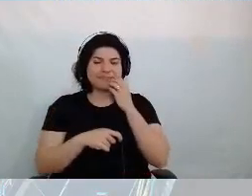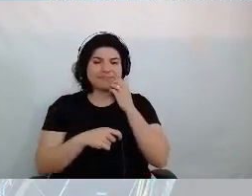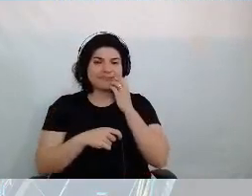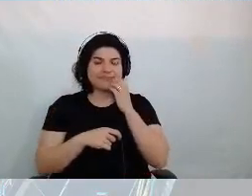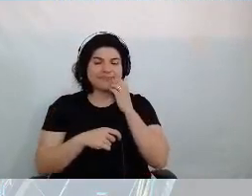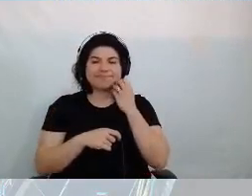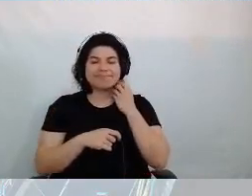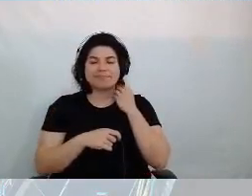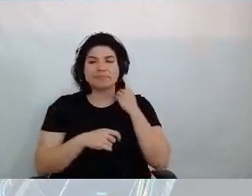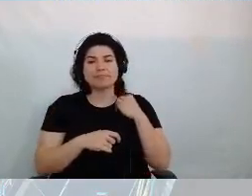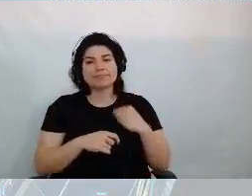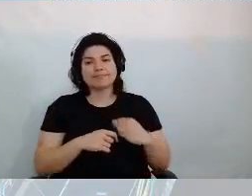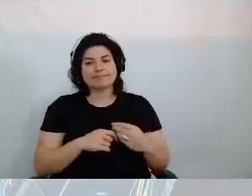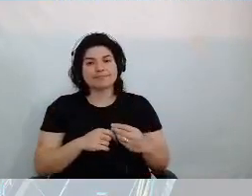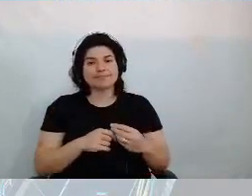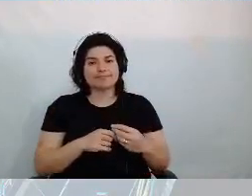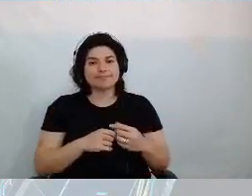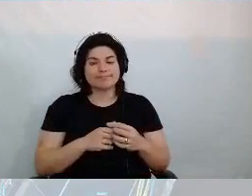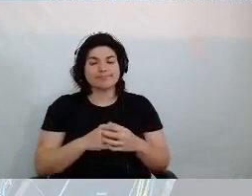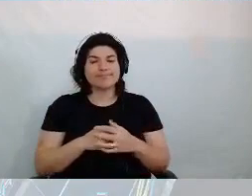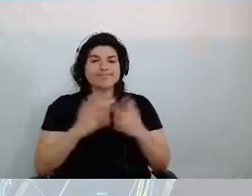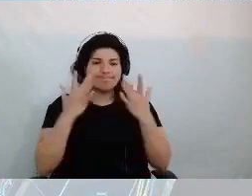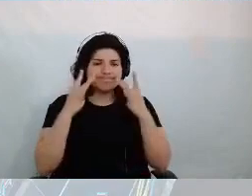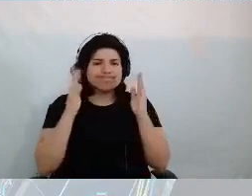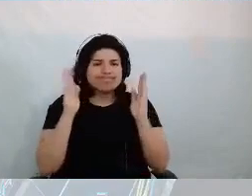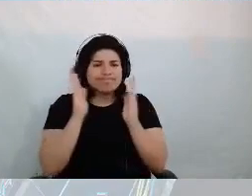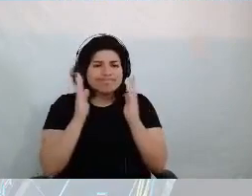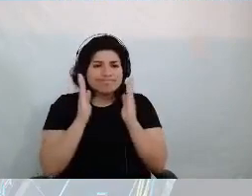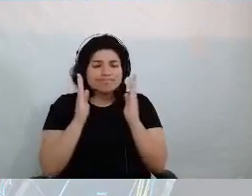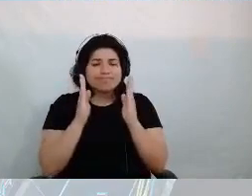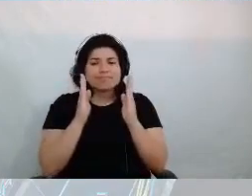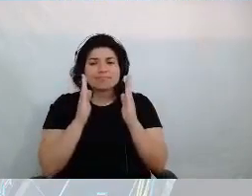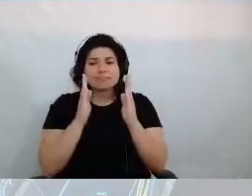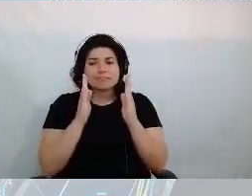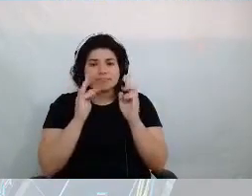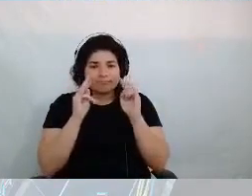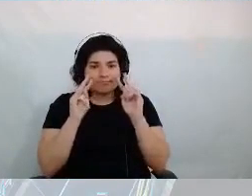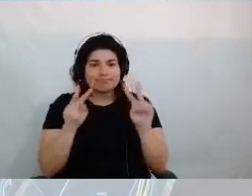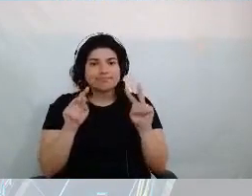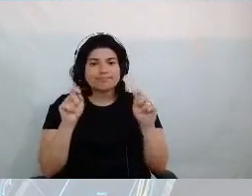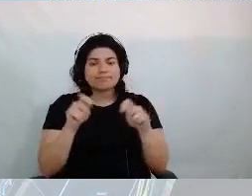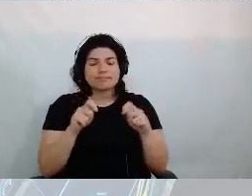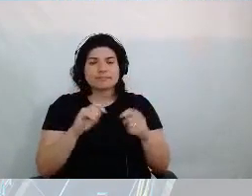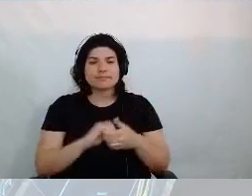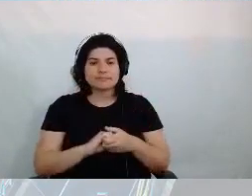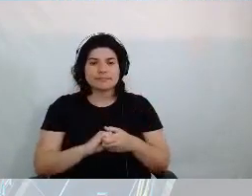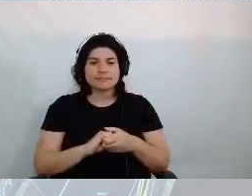mais fácil. Não sei se está muito pequeno. Espera aí.